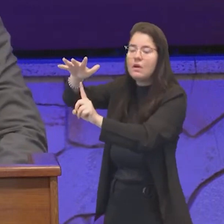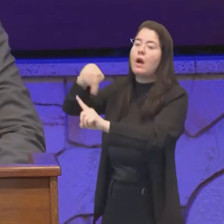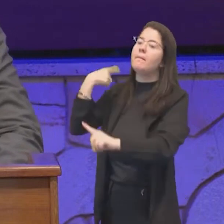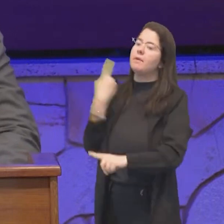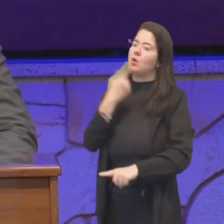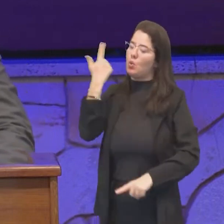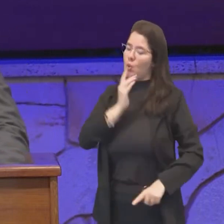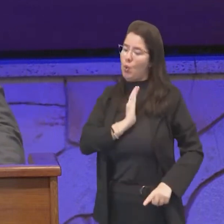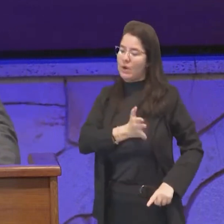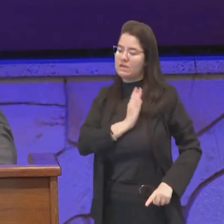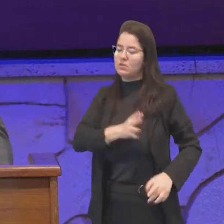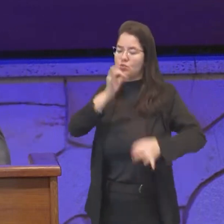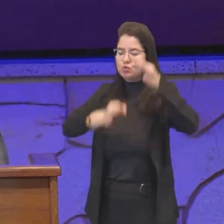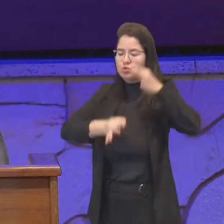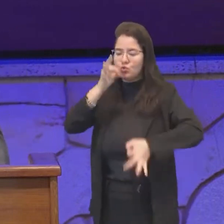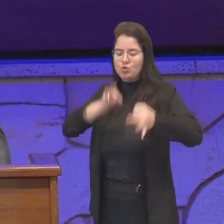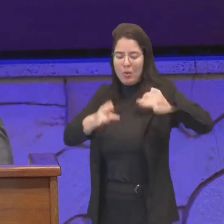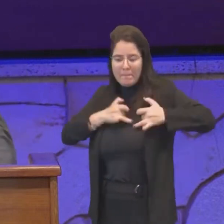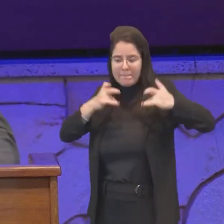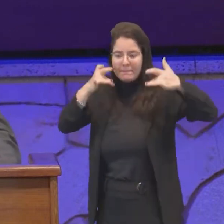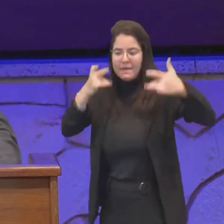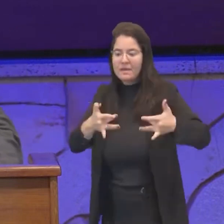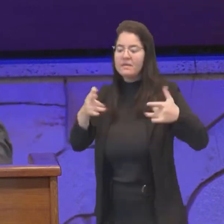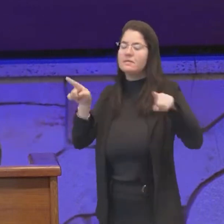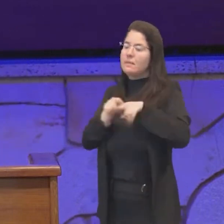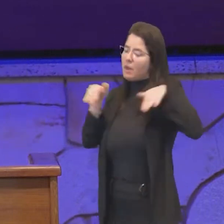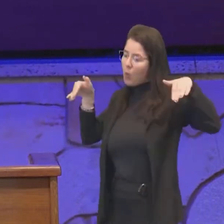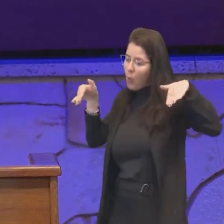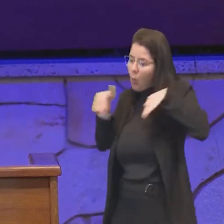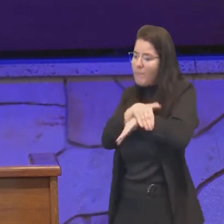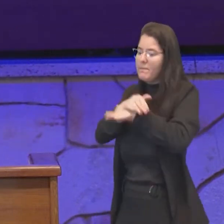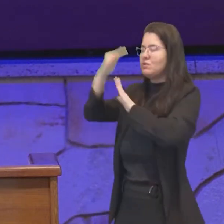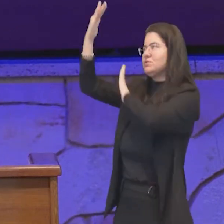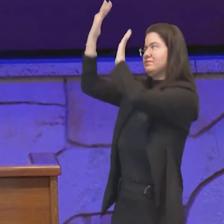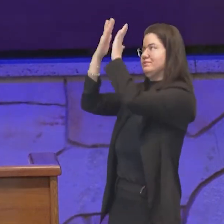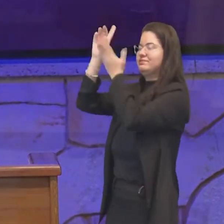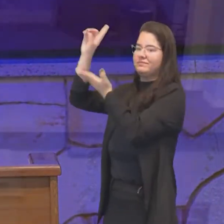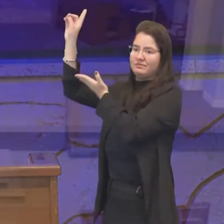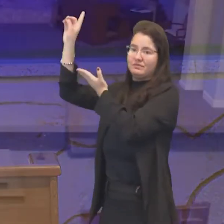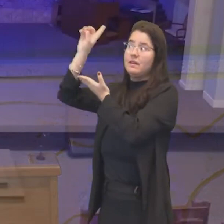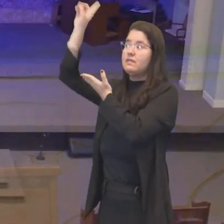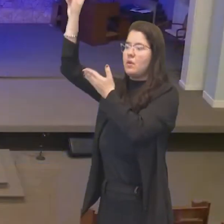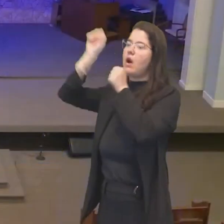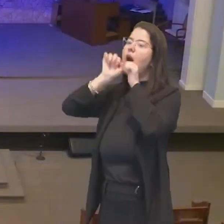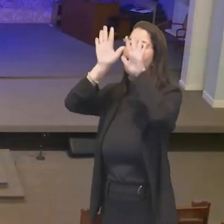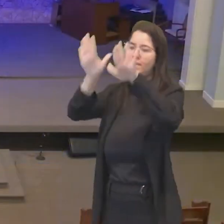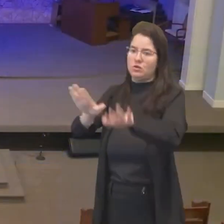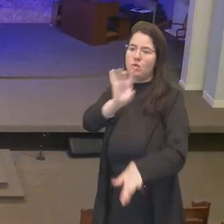justo, misericordioso e humilde em sua presença. Que ele nos abençoe.